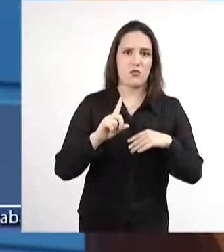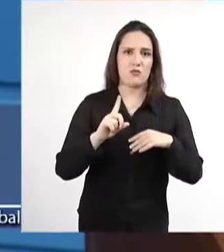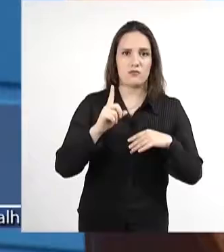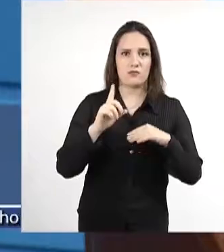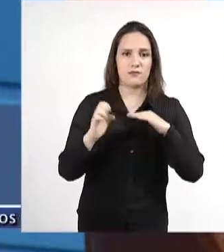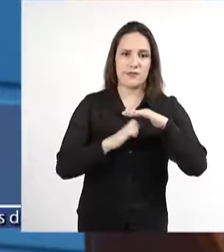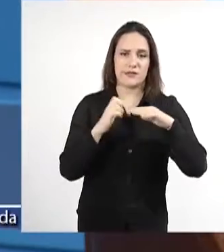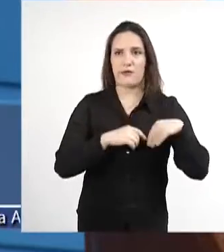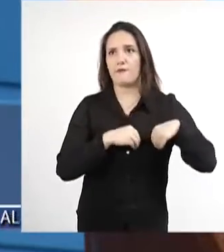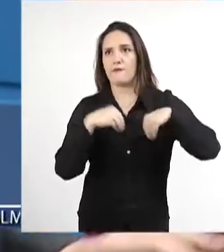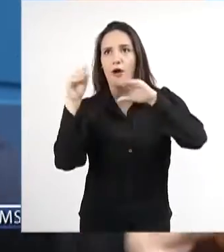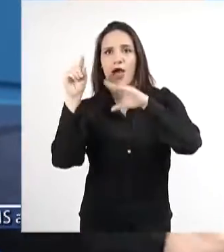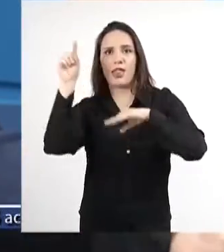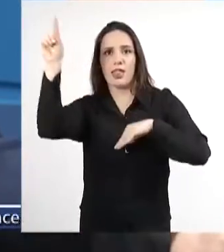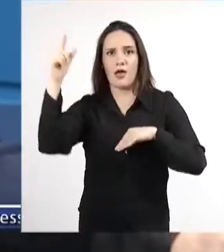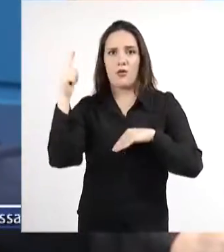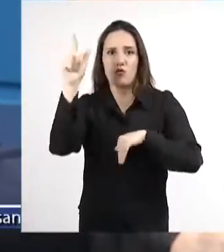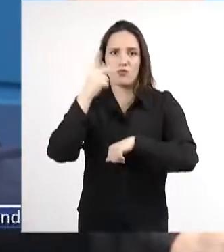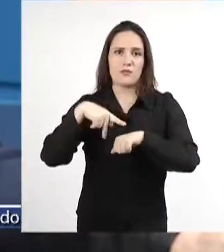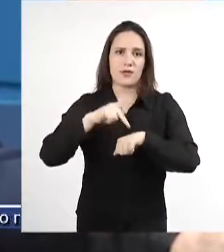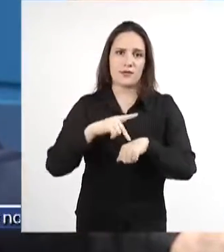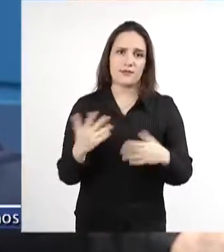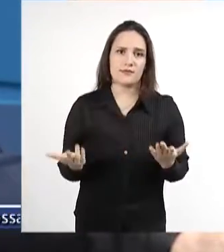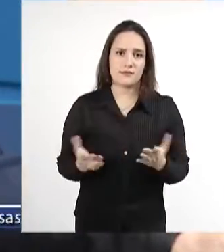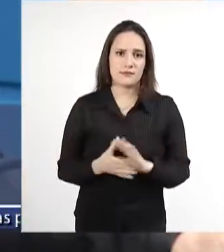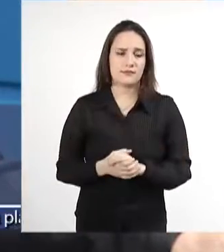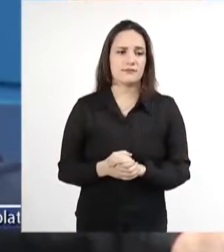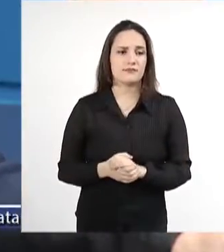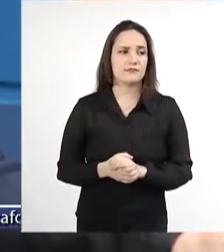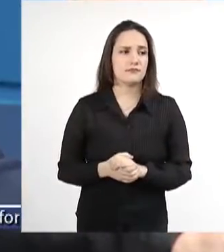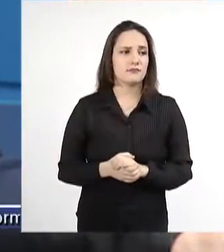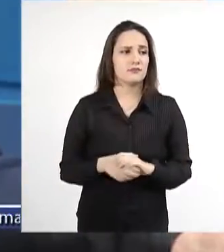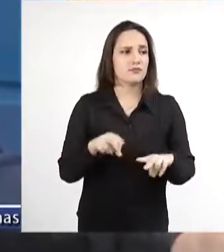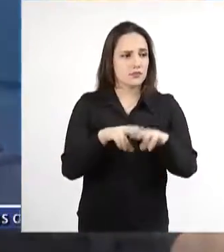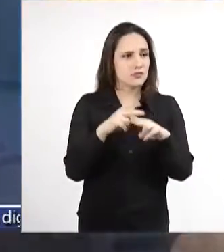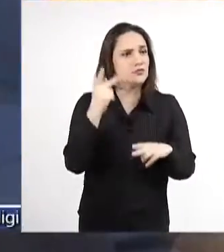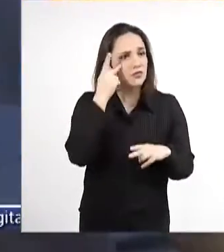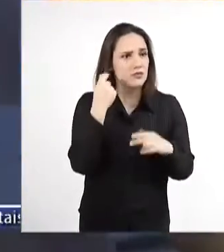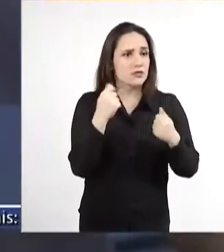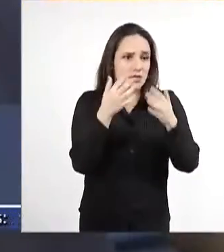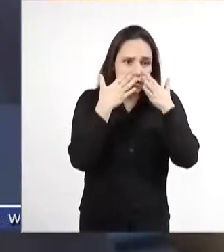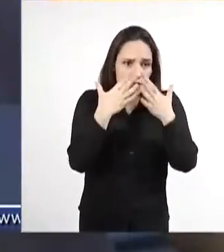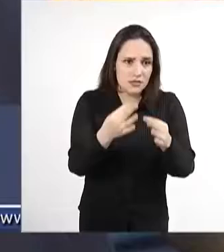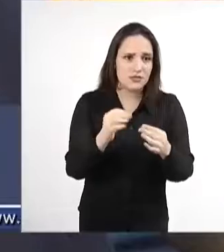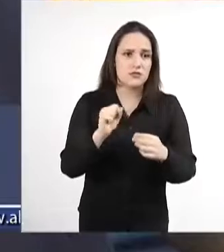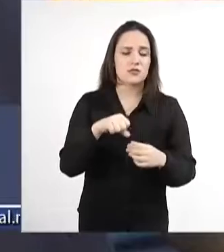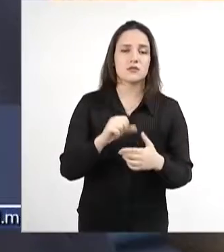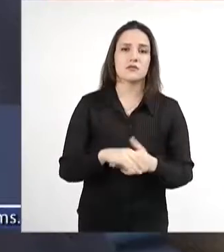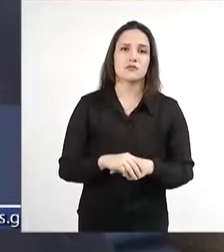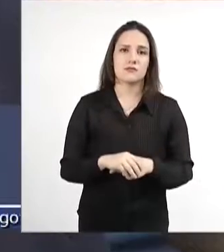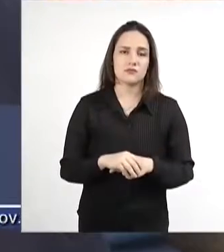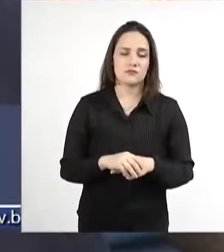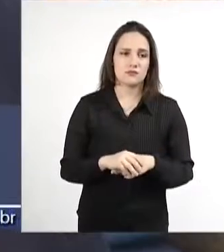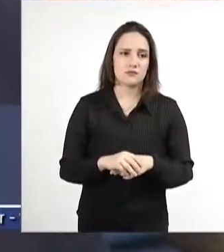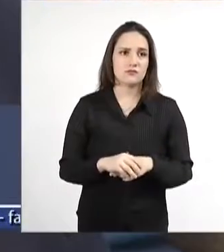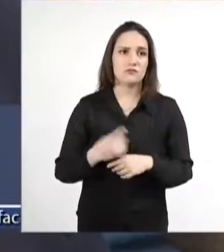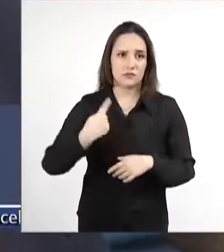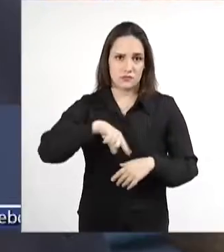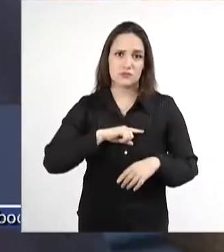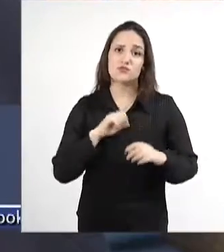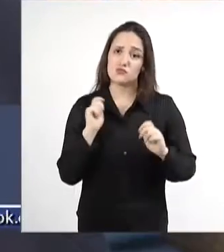estudo tem que ser feito, aí, deputado Pedro Kemp, tem que ser feito com muita atenção, e nós temos como fazer